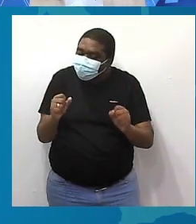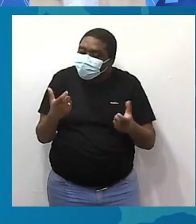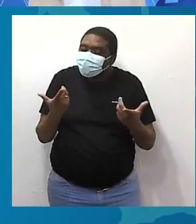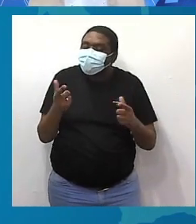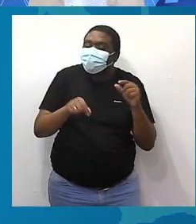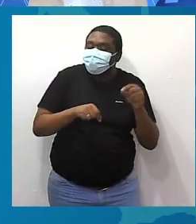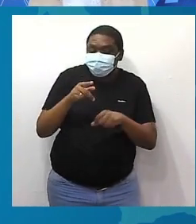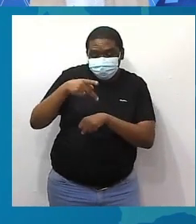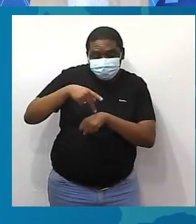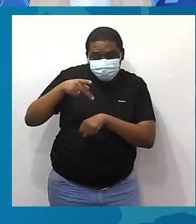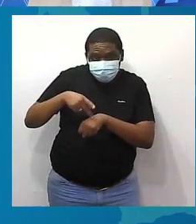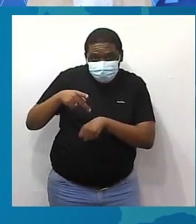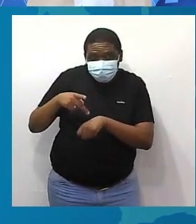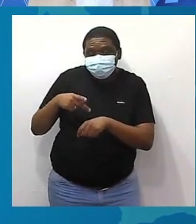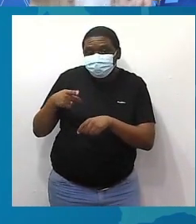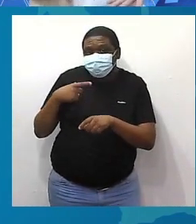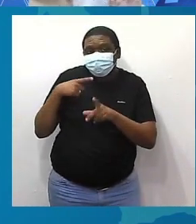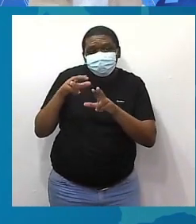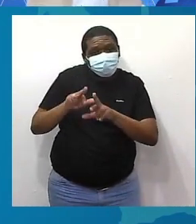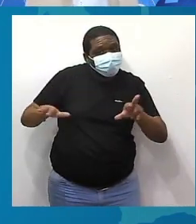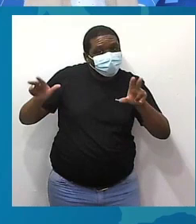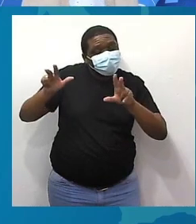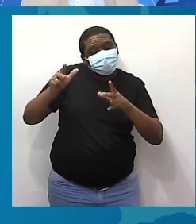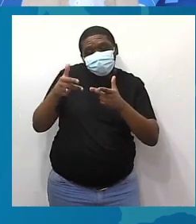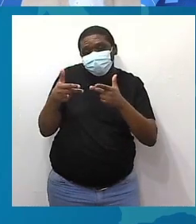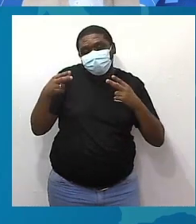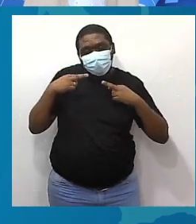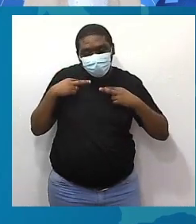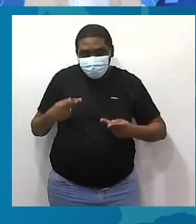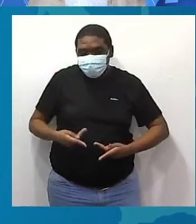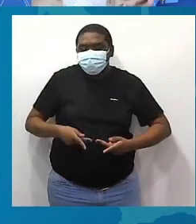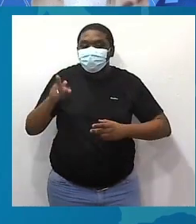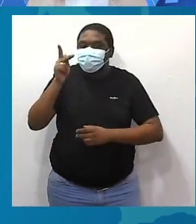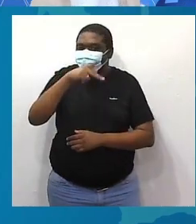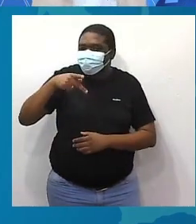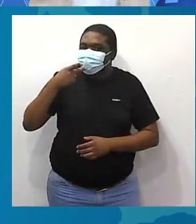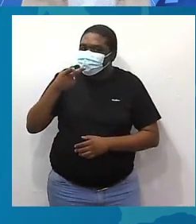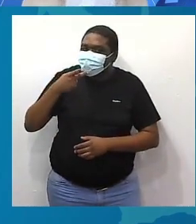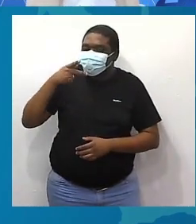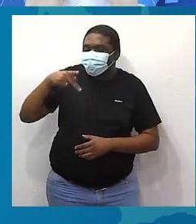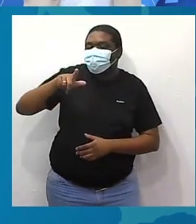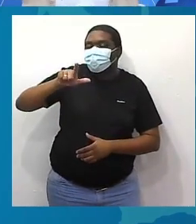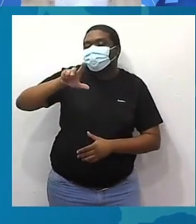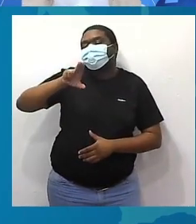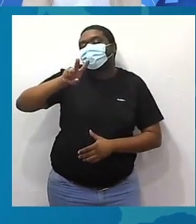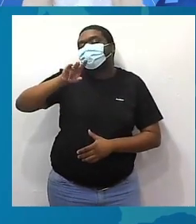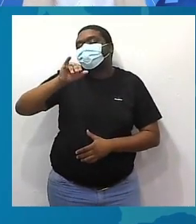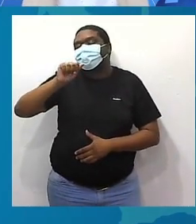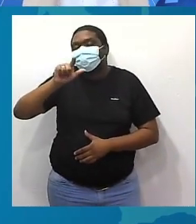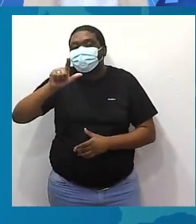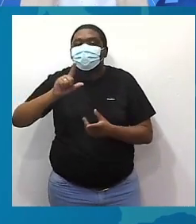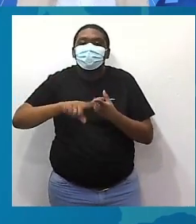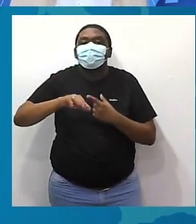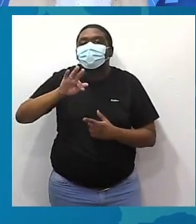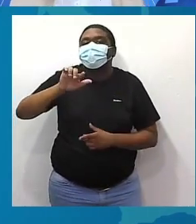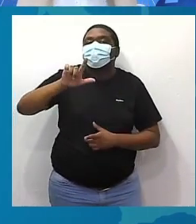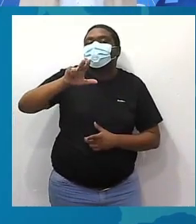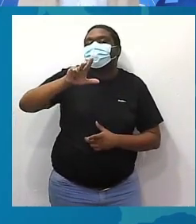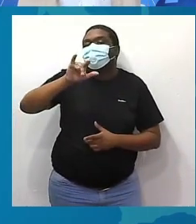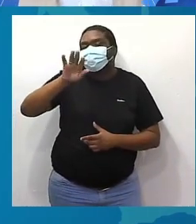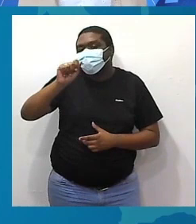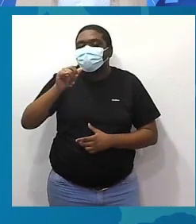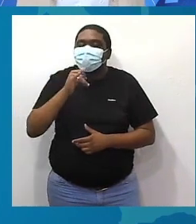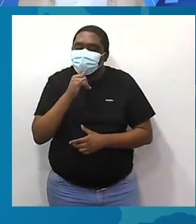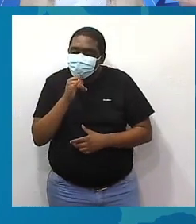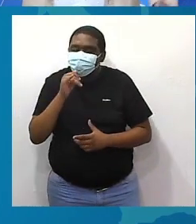vão ter várias atividades humanas. Aí o professor falou pluvial, fluvial, eólica. Eu estou falando de chuva, eu